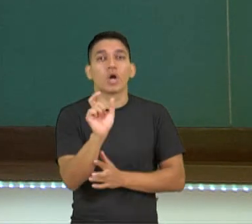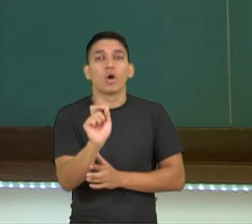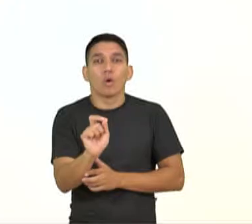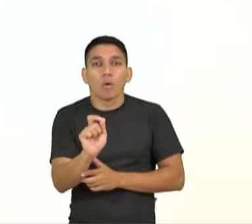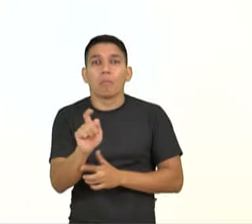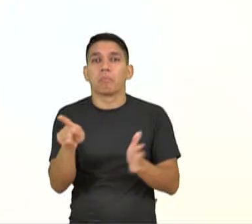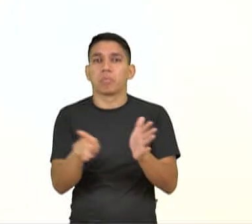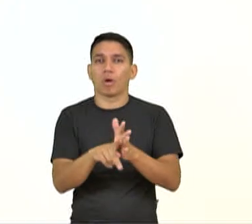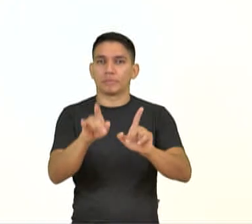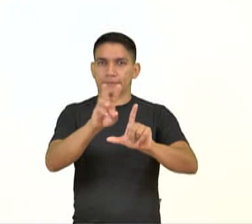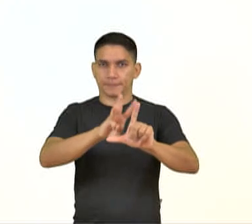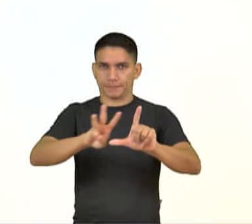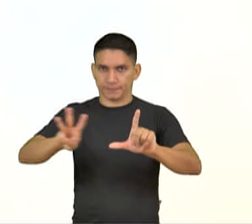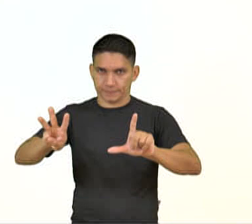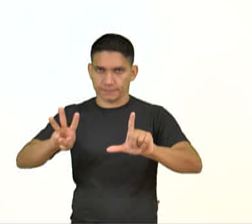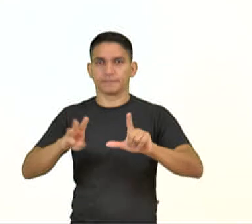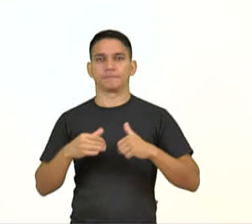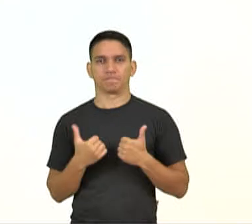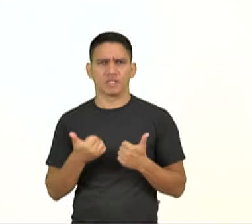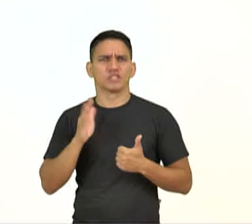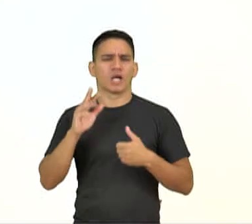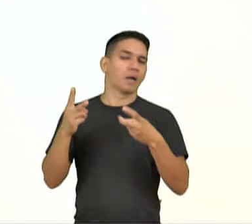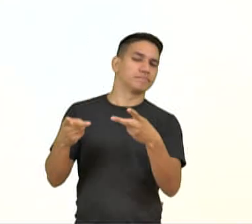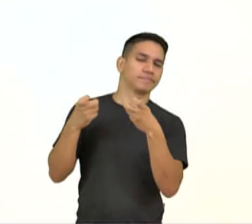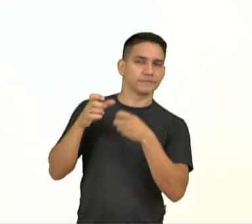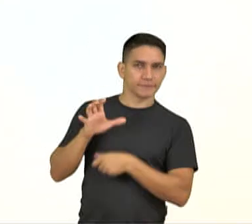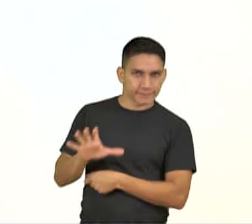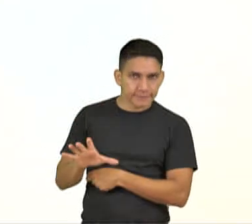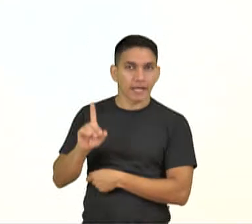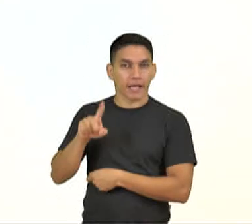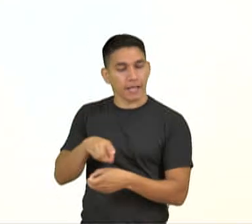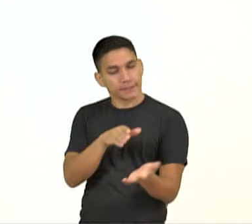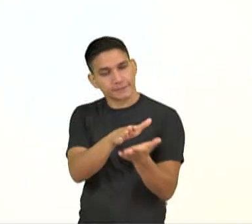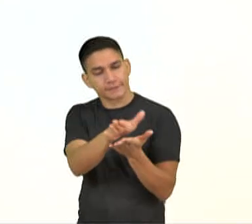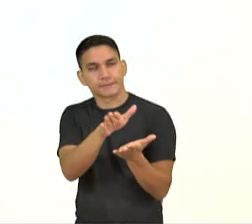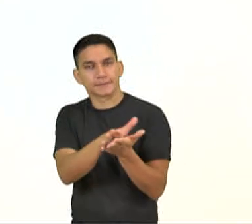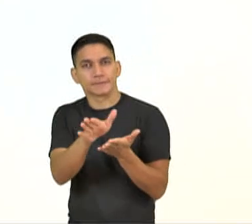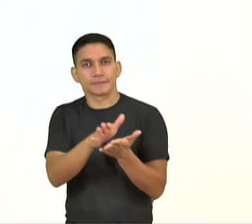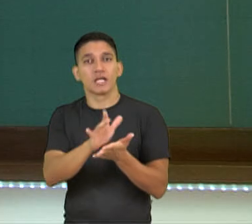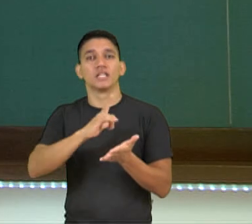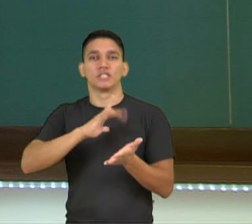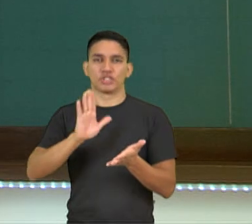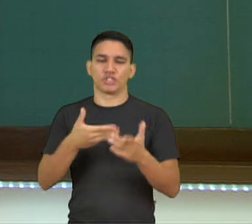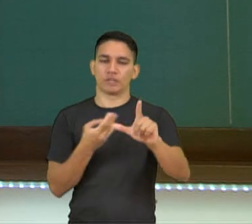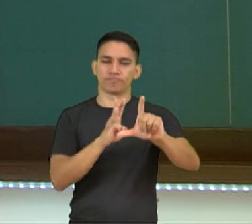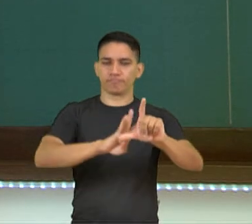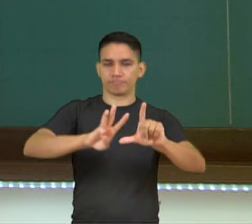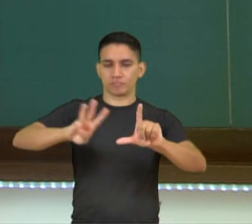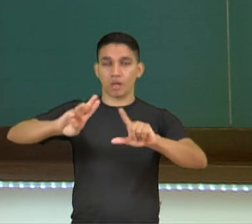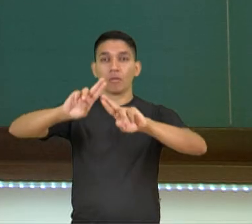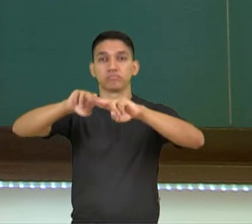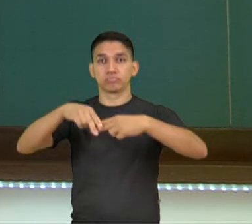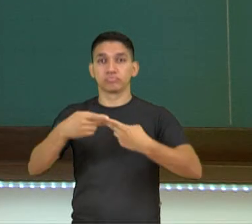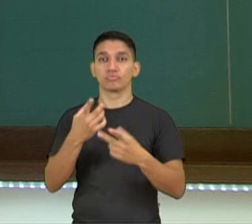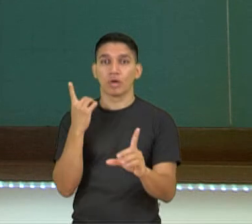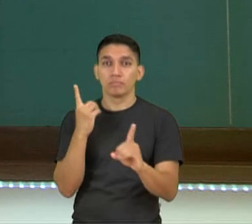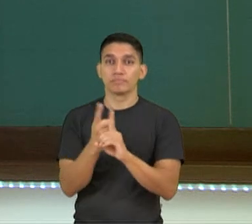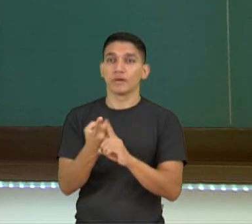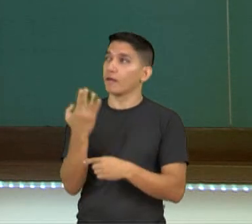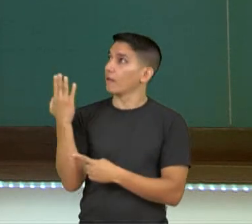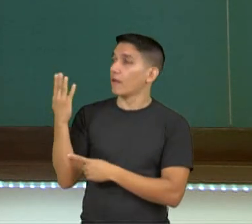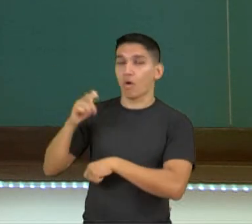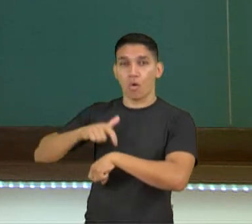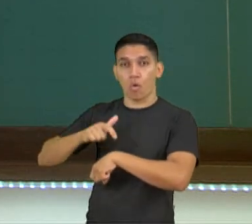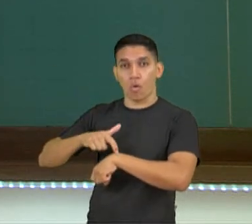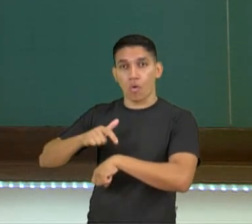na internet. Tá? Então, a gente já percebe isso, que essa publicação ela foi feita na internet, por isso que consta esse horário, para